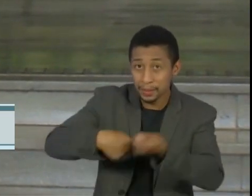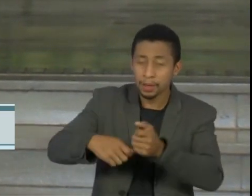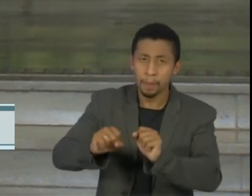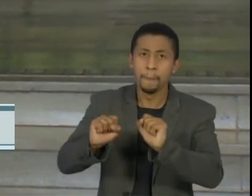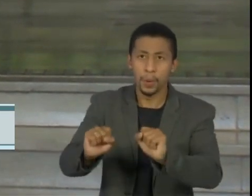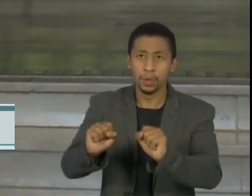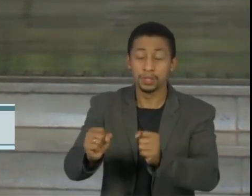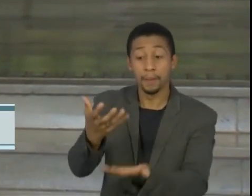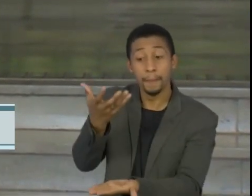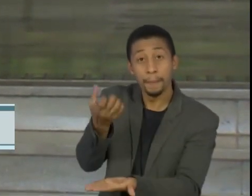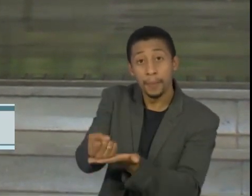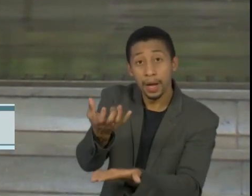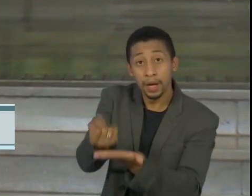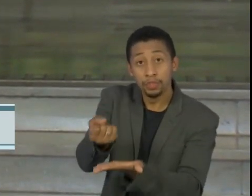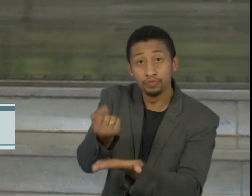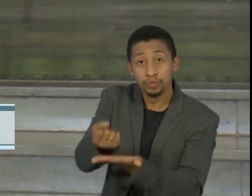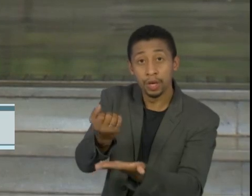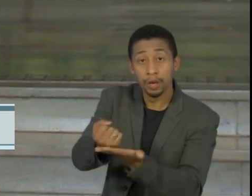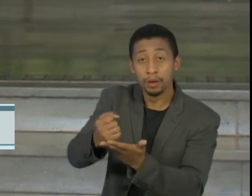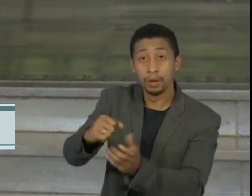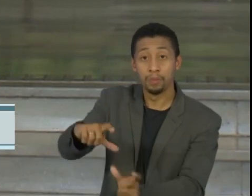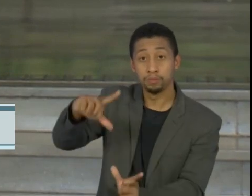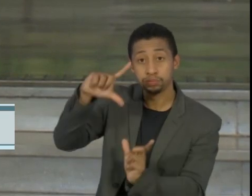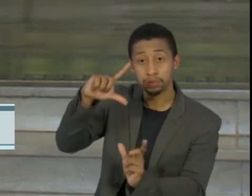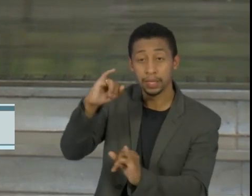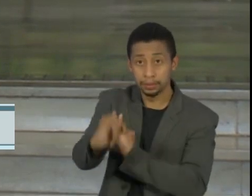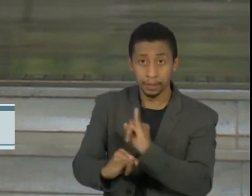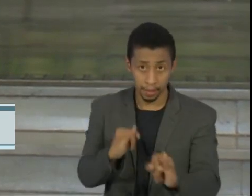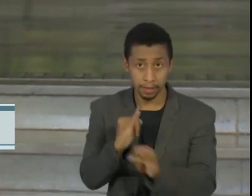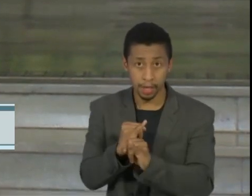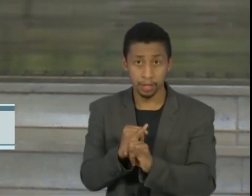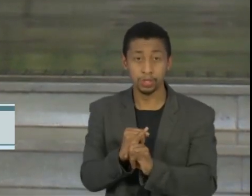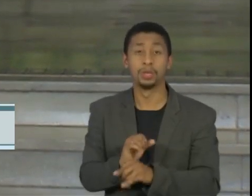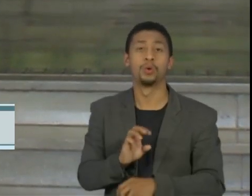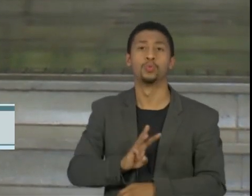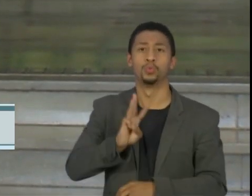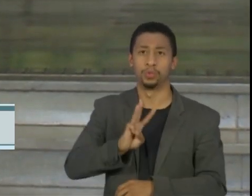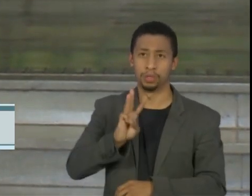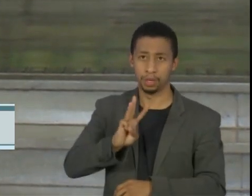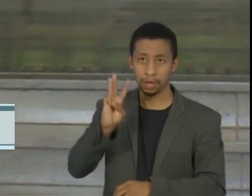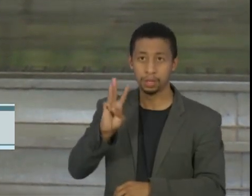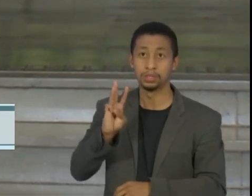este material, esse cartazete, pela internet